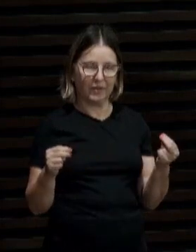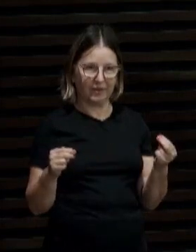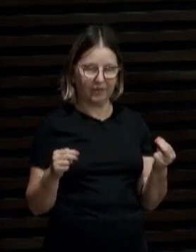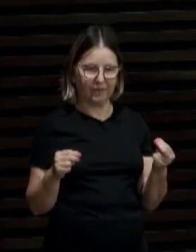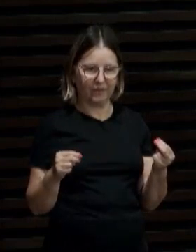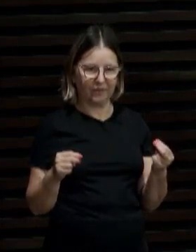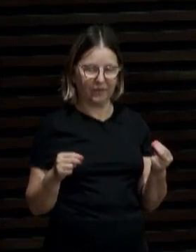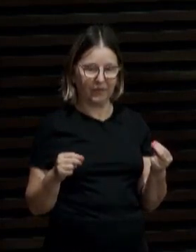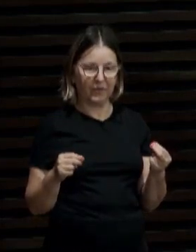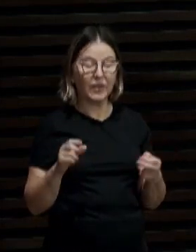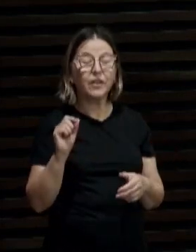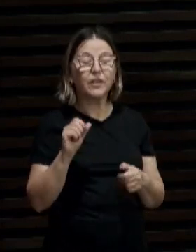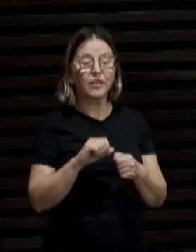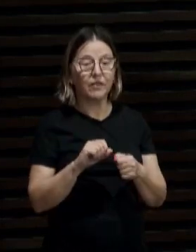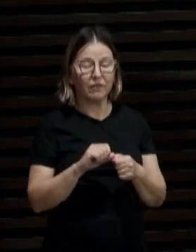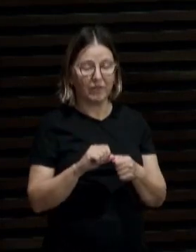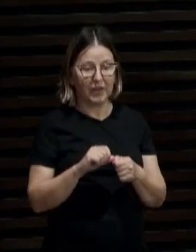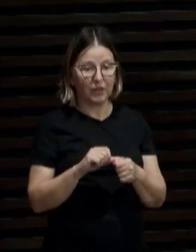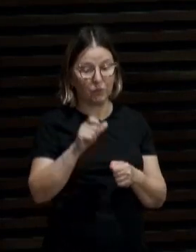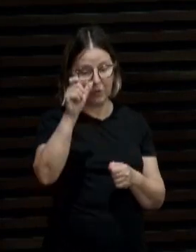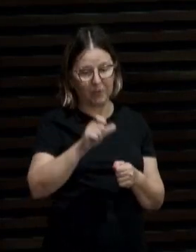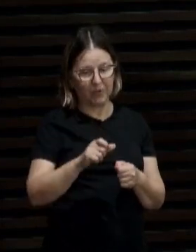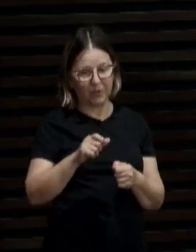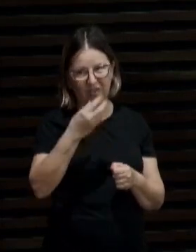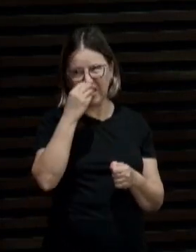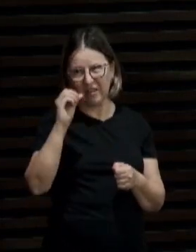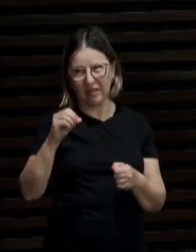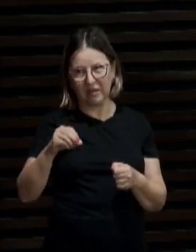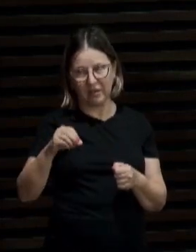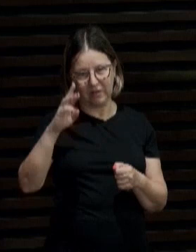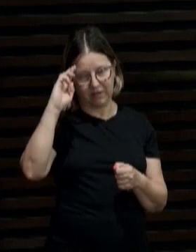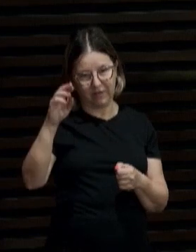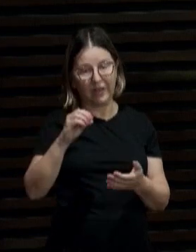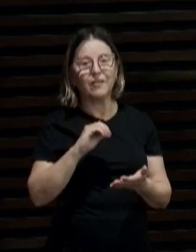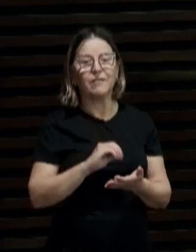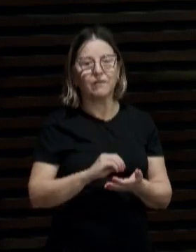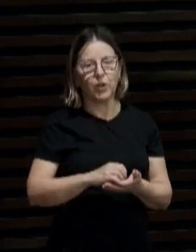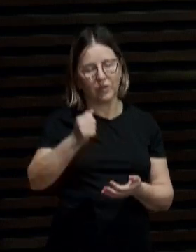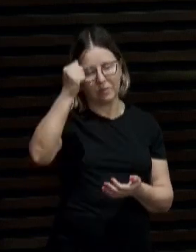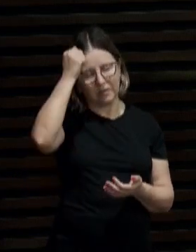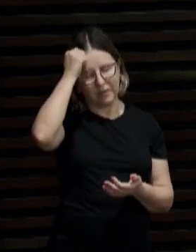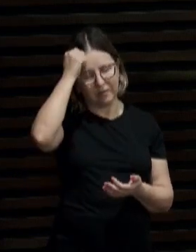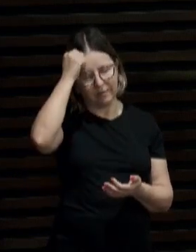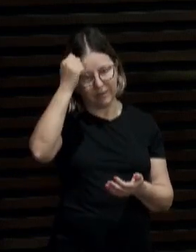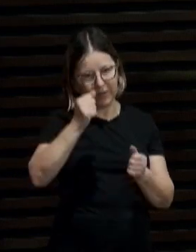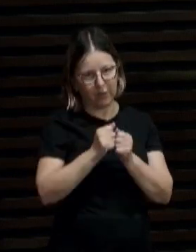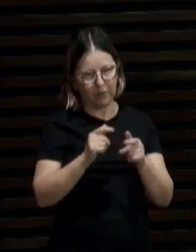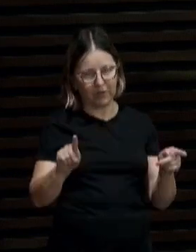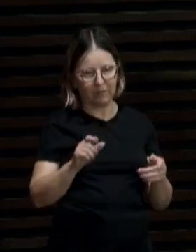pessoa abandone o primeiro amor: falta de arrependimento. Apocalipse 2, 5, parte